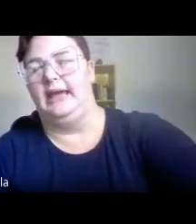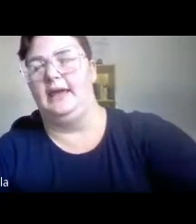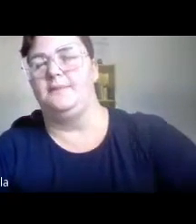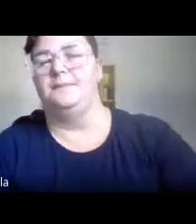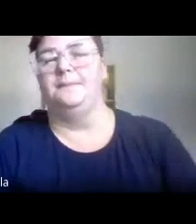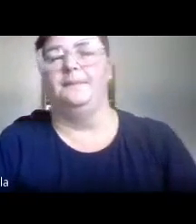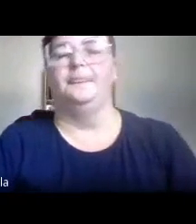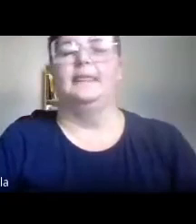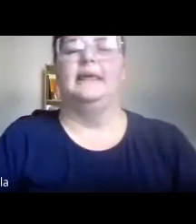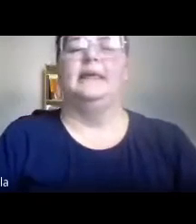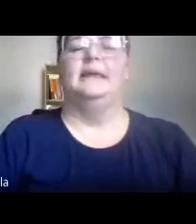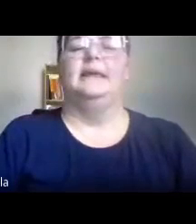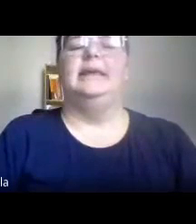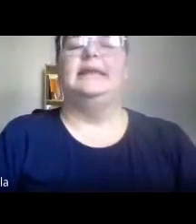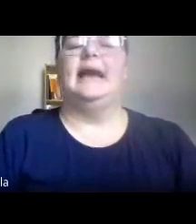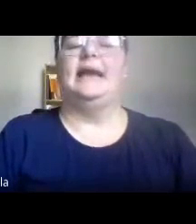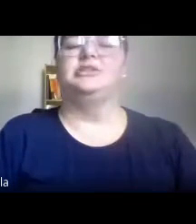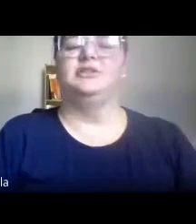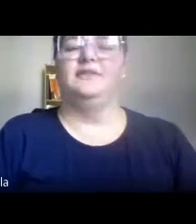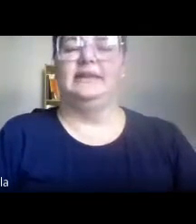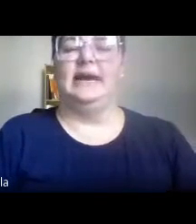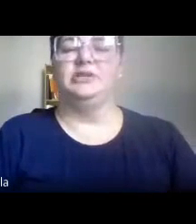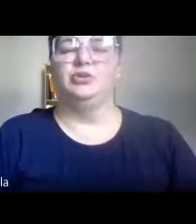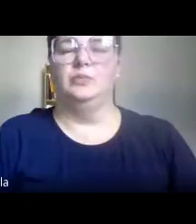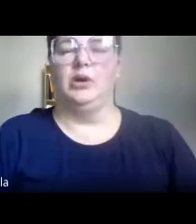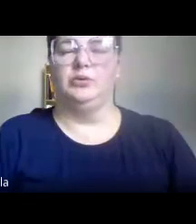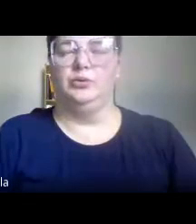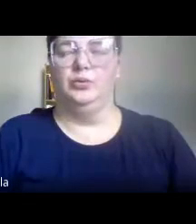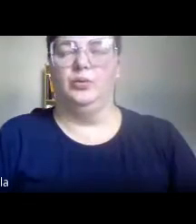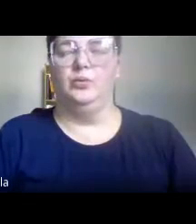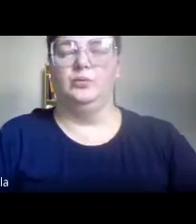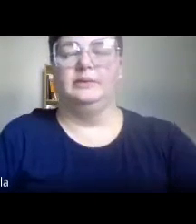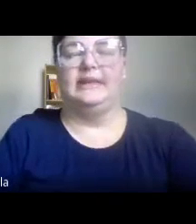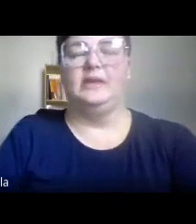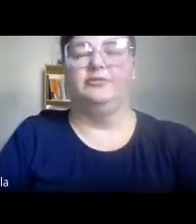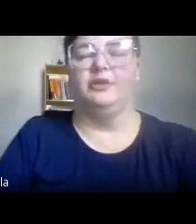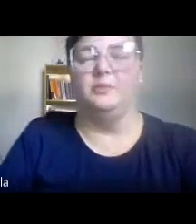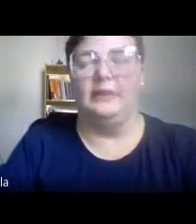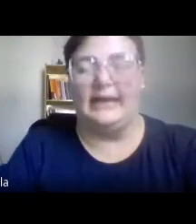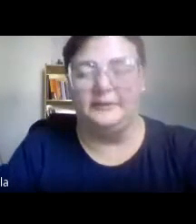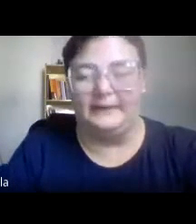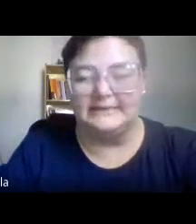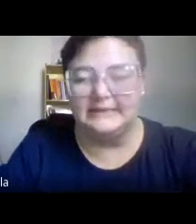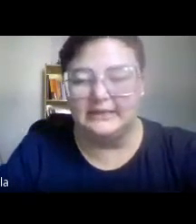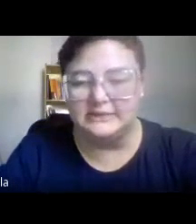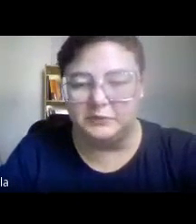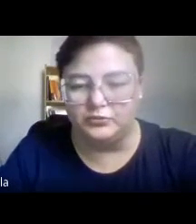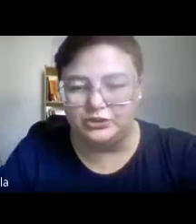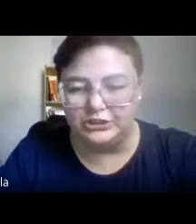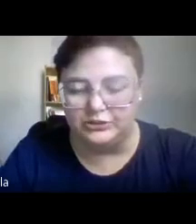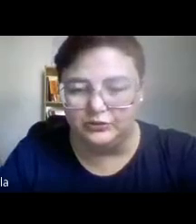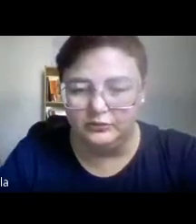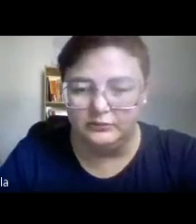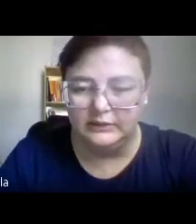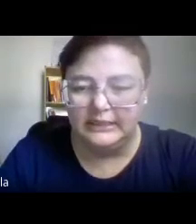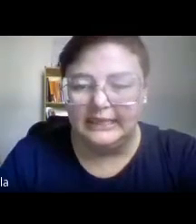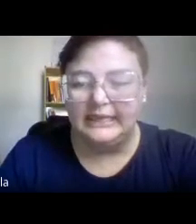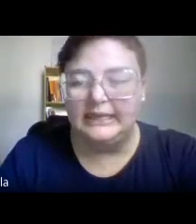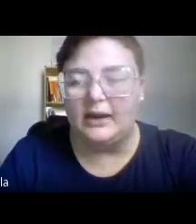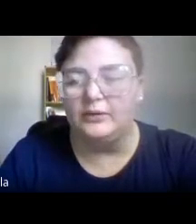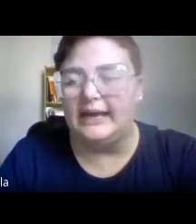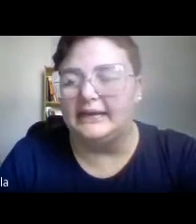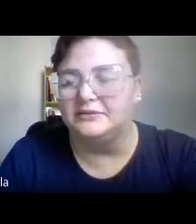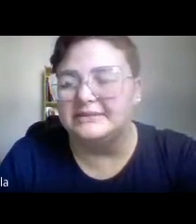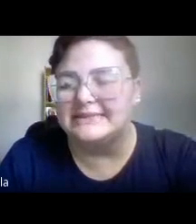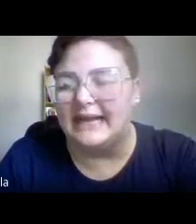trabalhado, ok? E na atividade do módulo 1, tem o formulário para ser respondido.